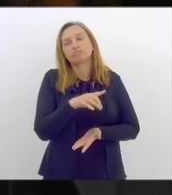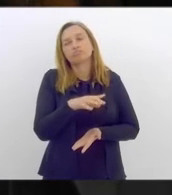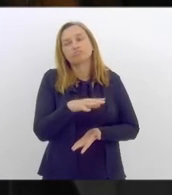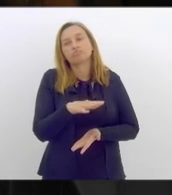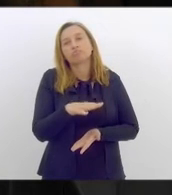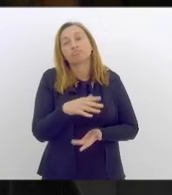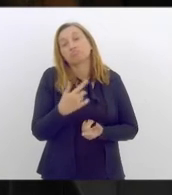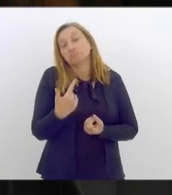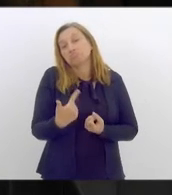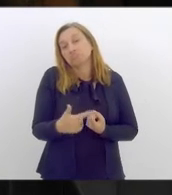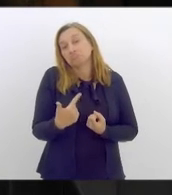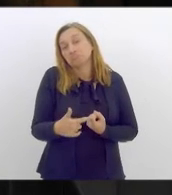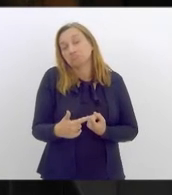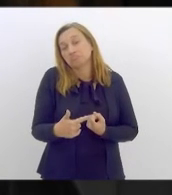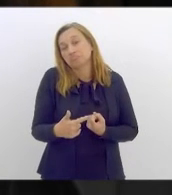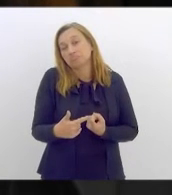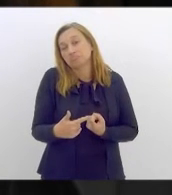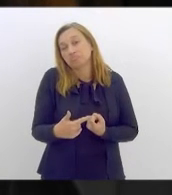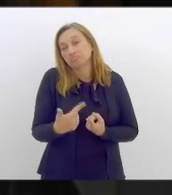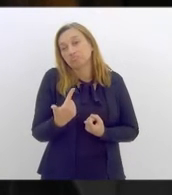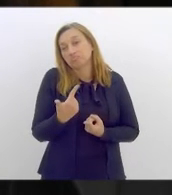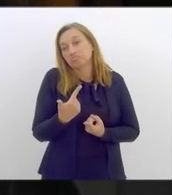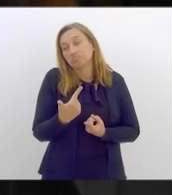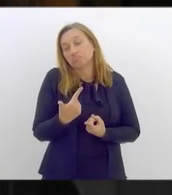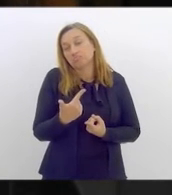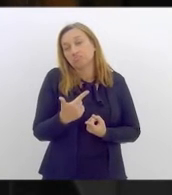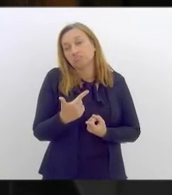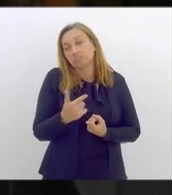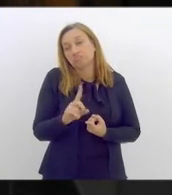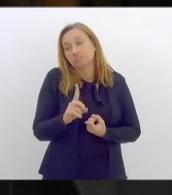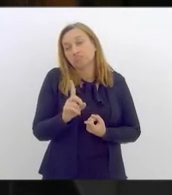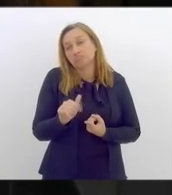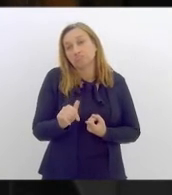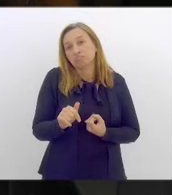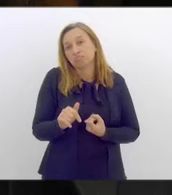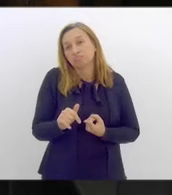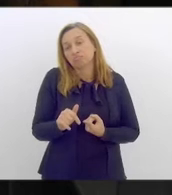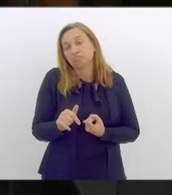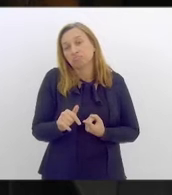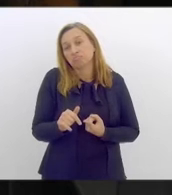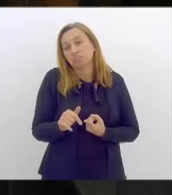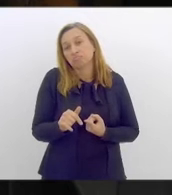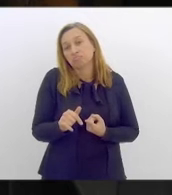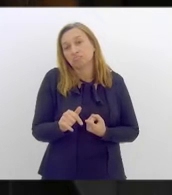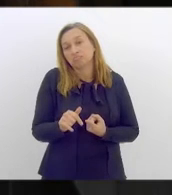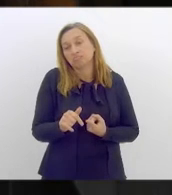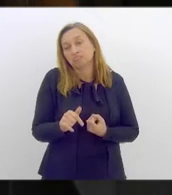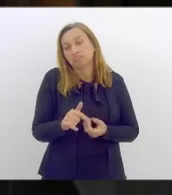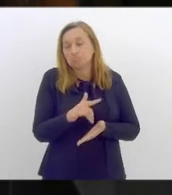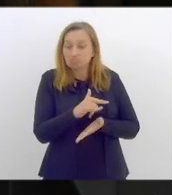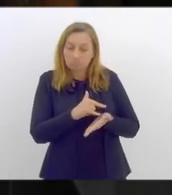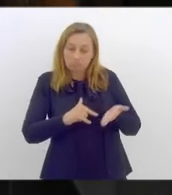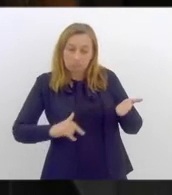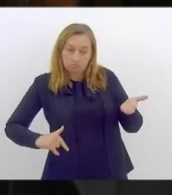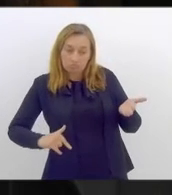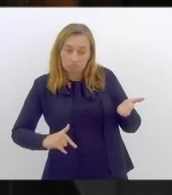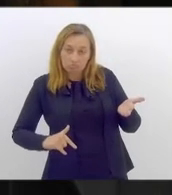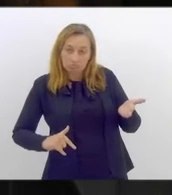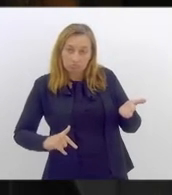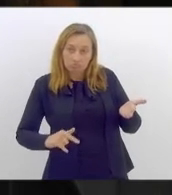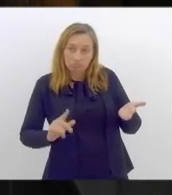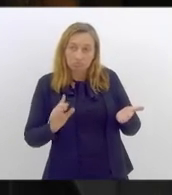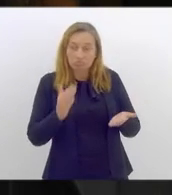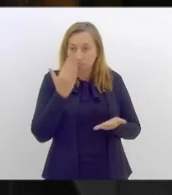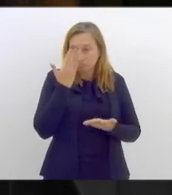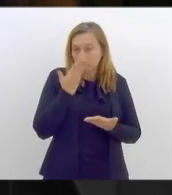porque não é uma receita que tem uma série histórica confiável função